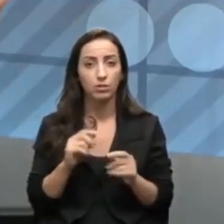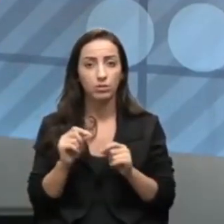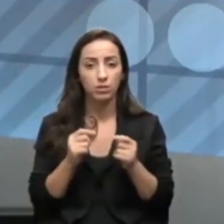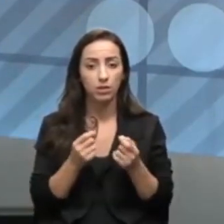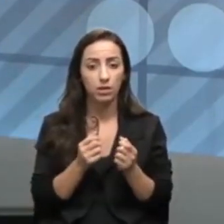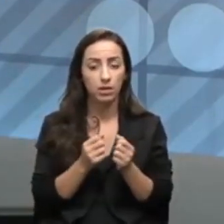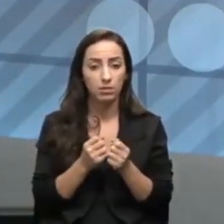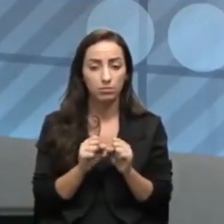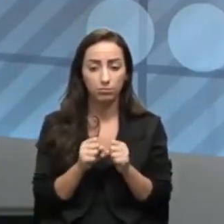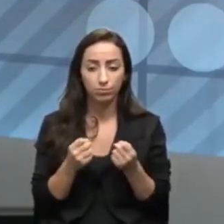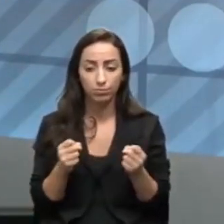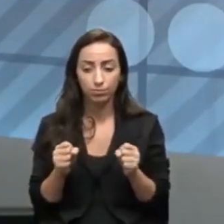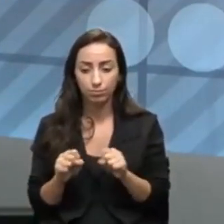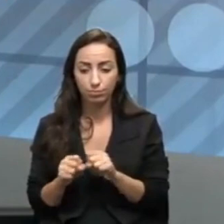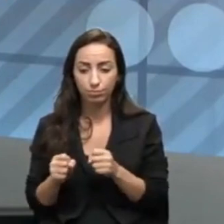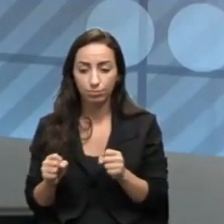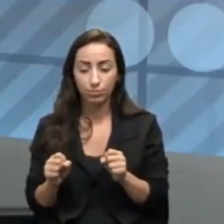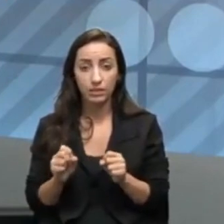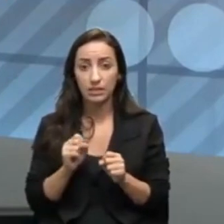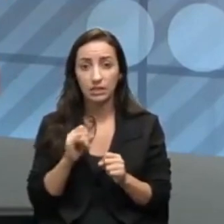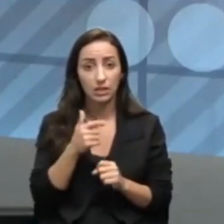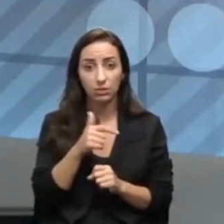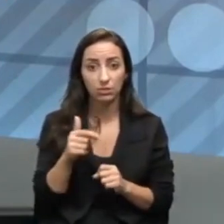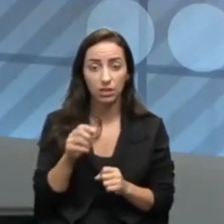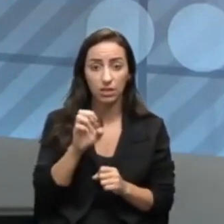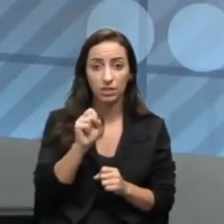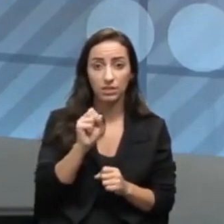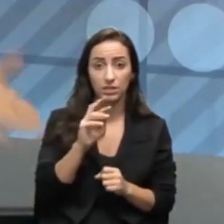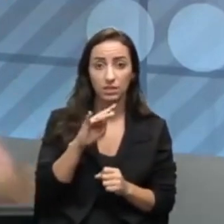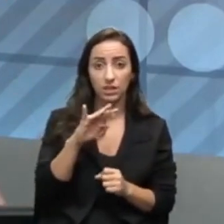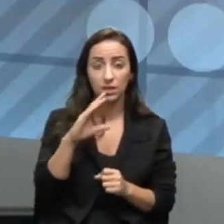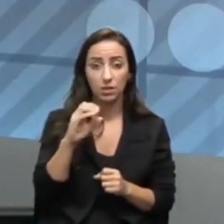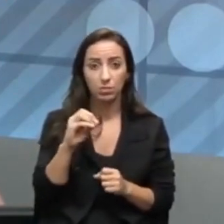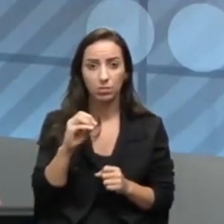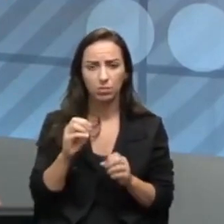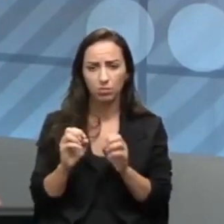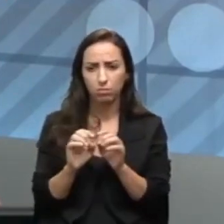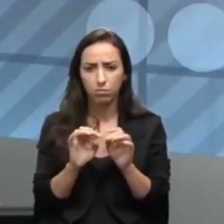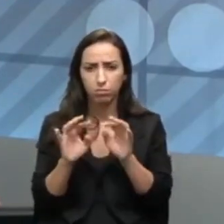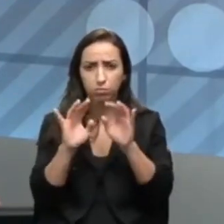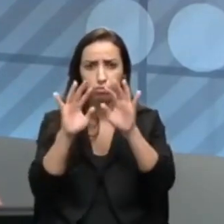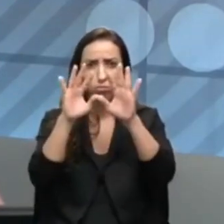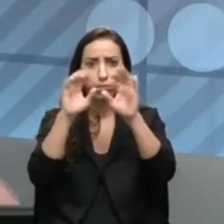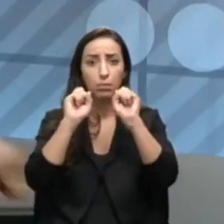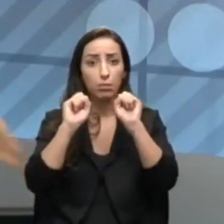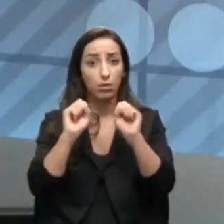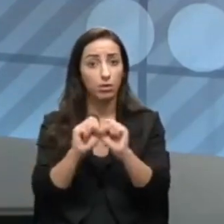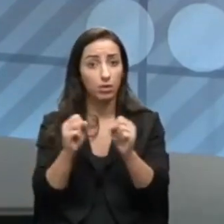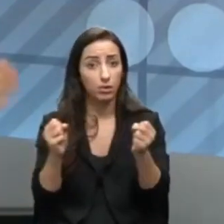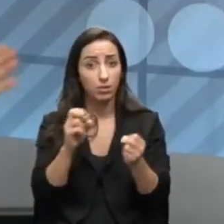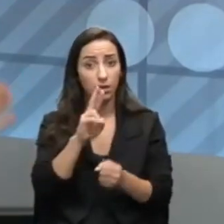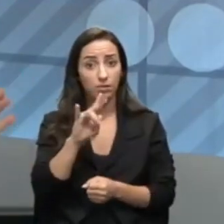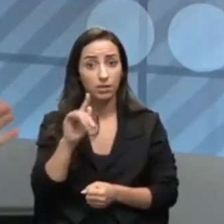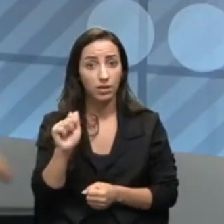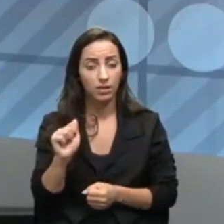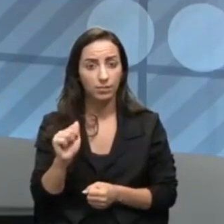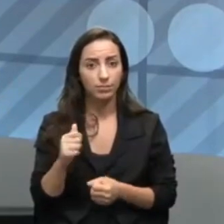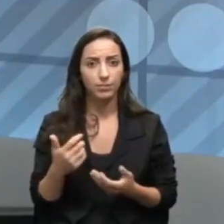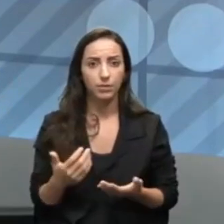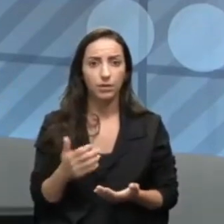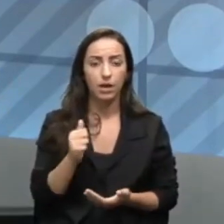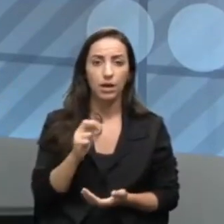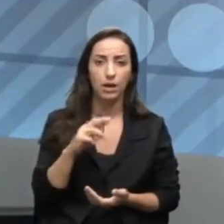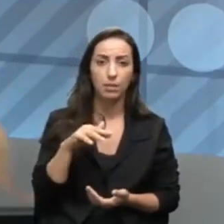de fissuras e se ela não encontra o estribo, a fissura sobe e a gente pode ter a ruptura dessa viga. Então, a armadura mínima é